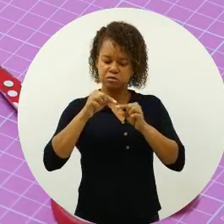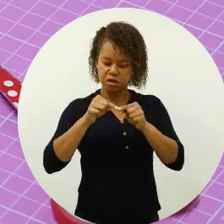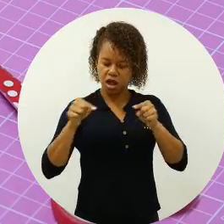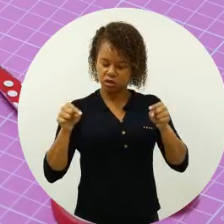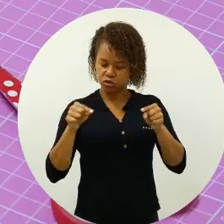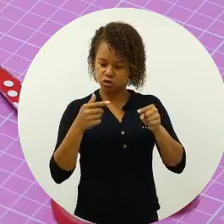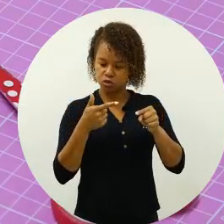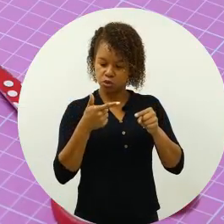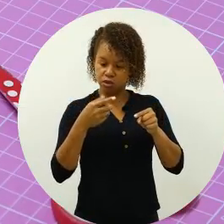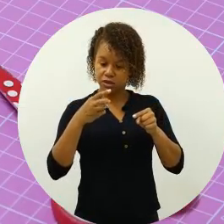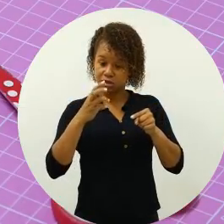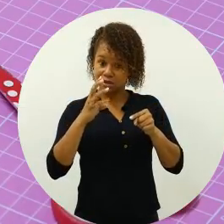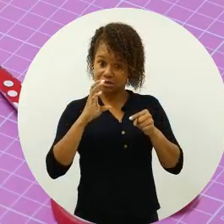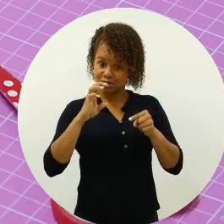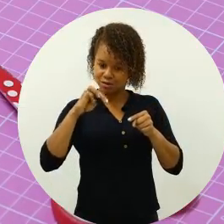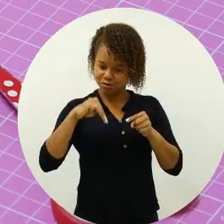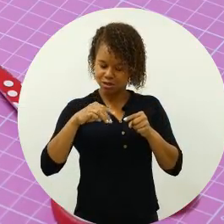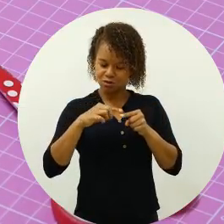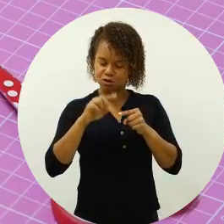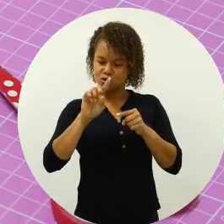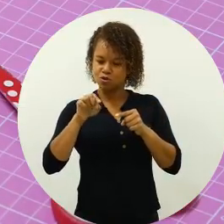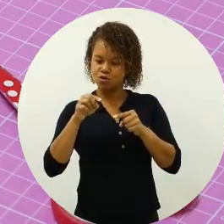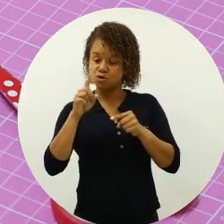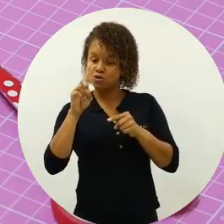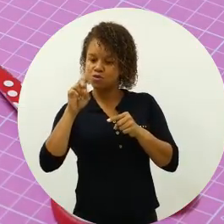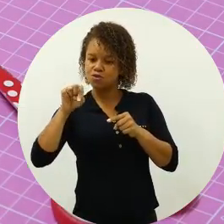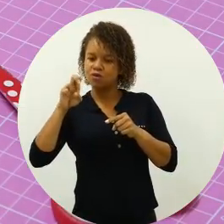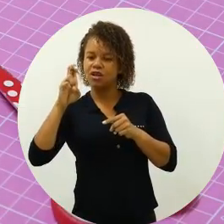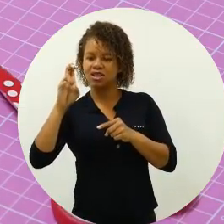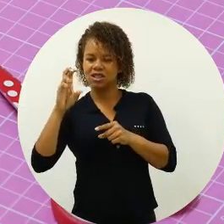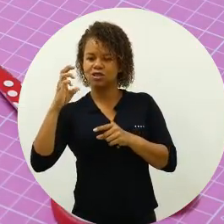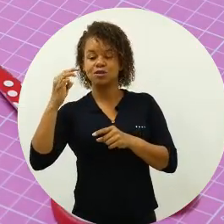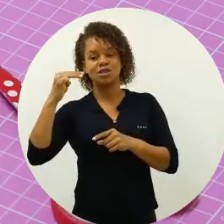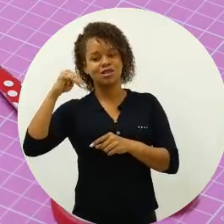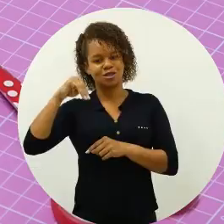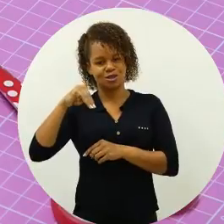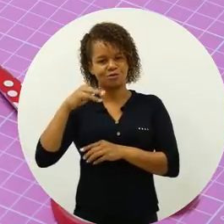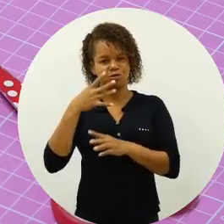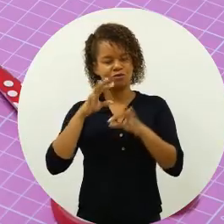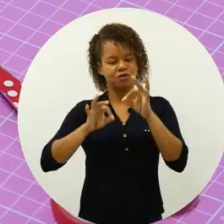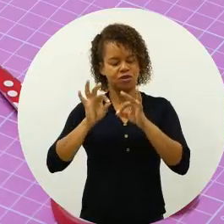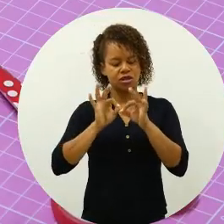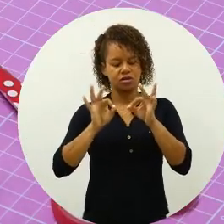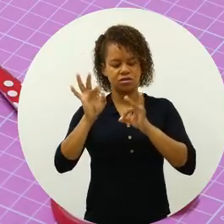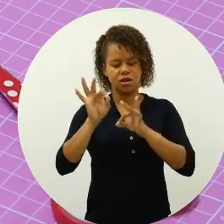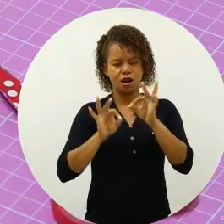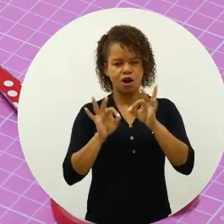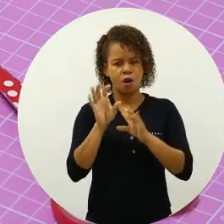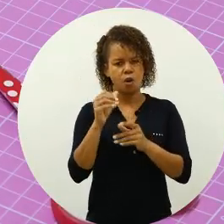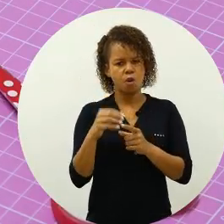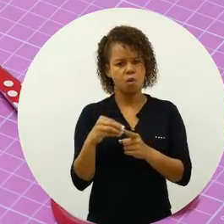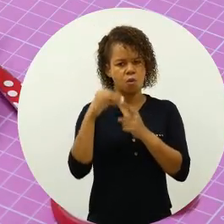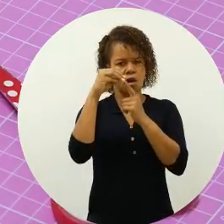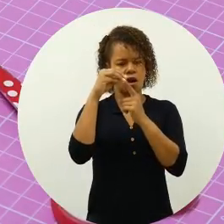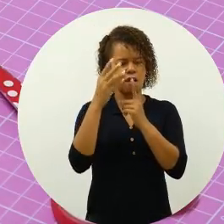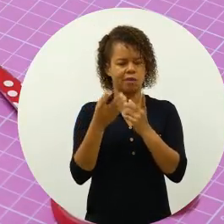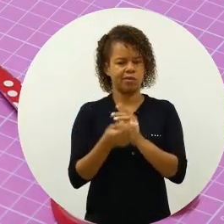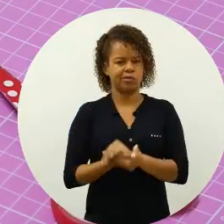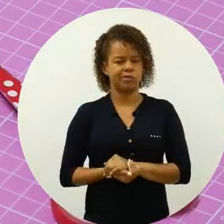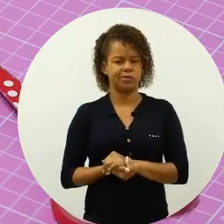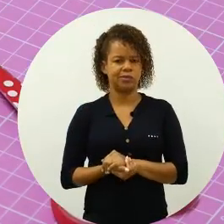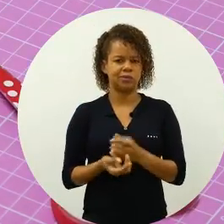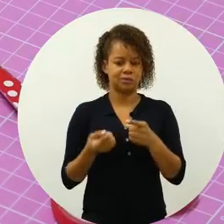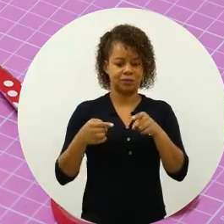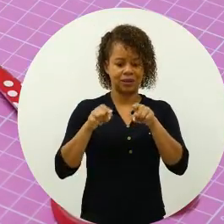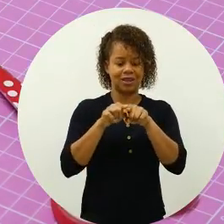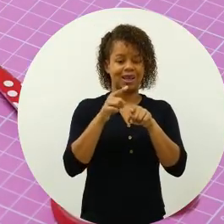2 e o 1,5 e vamos fazer divisões igualitárias. Então,